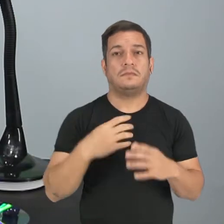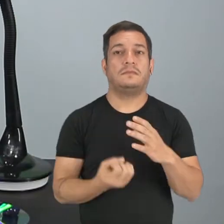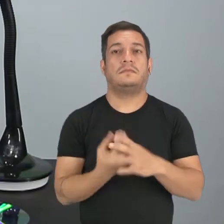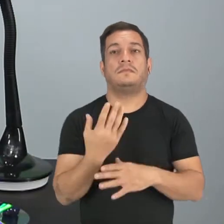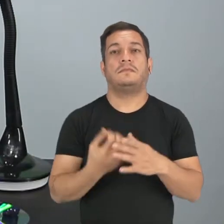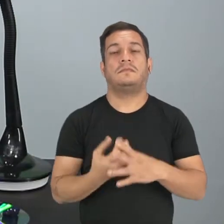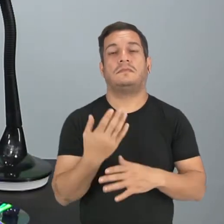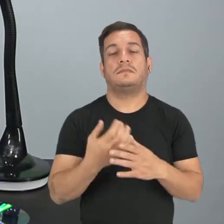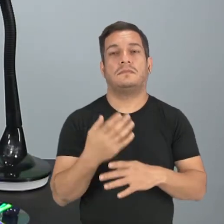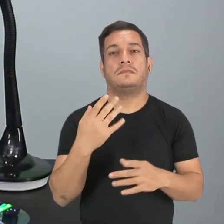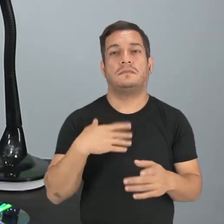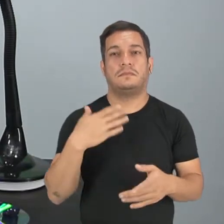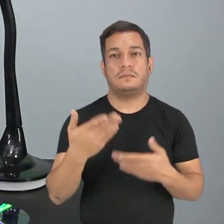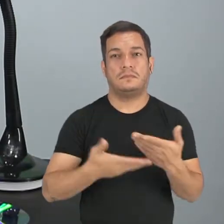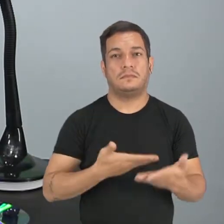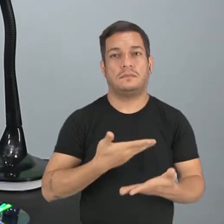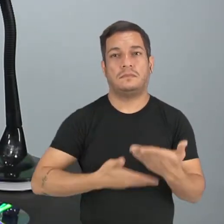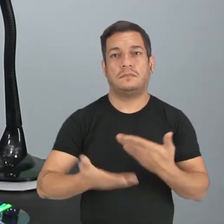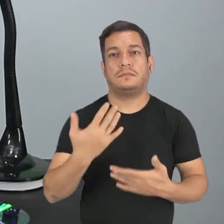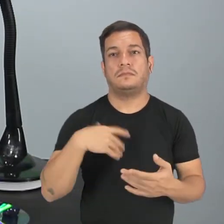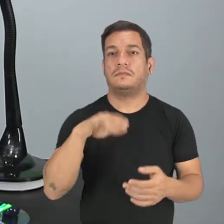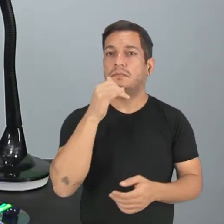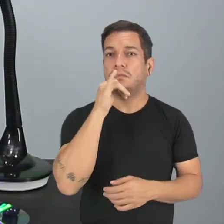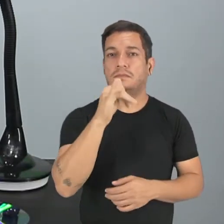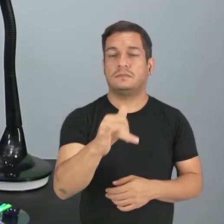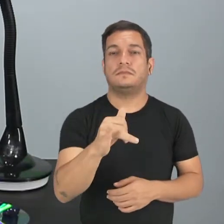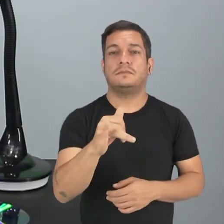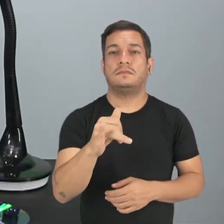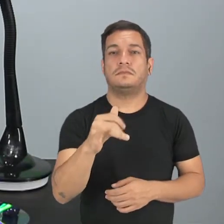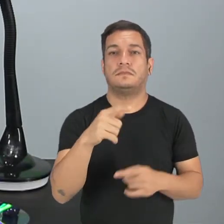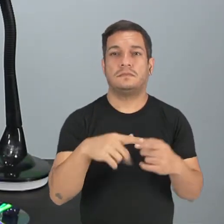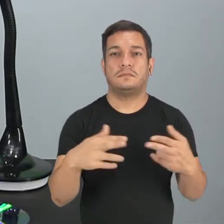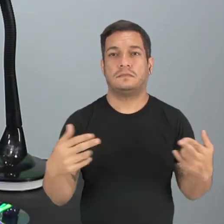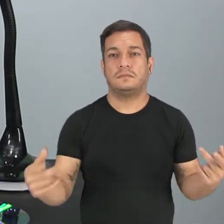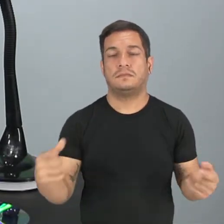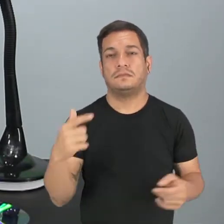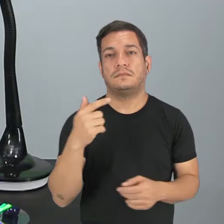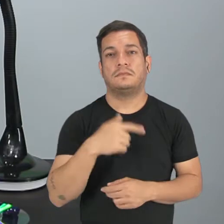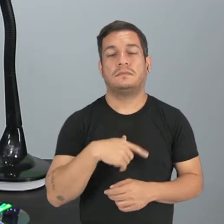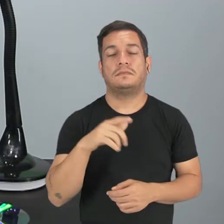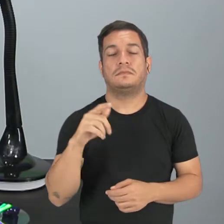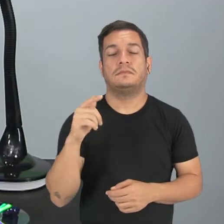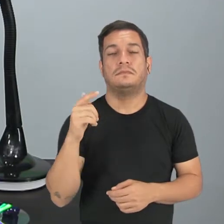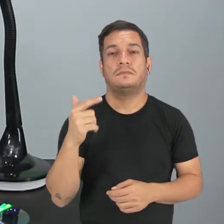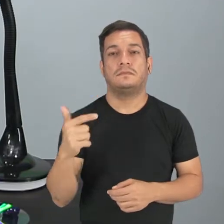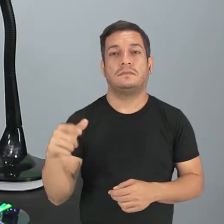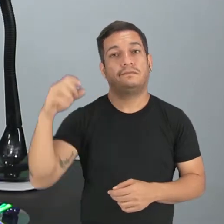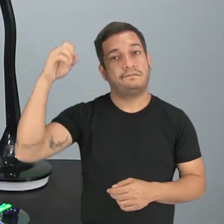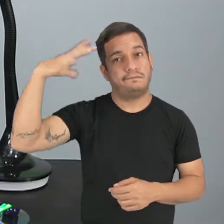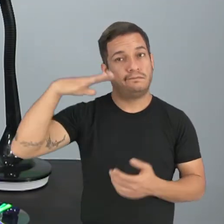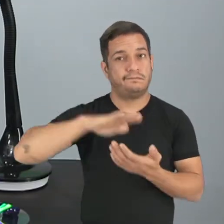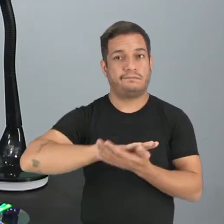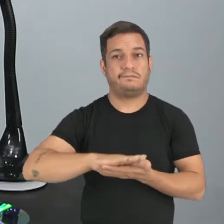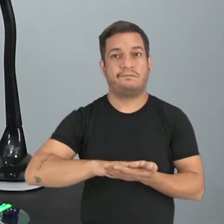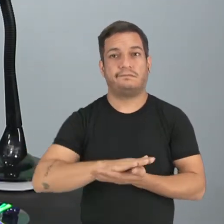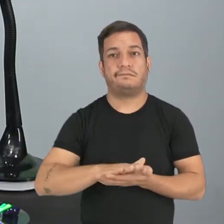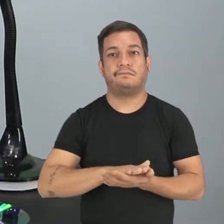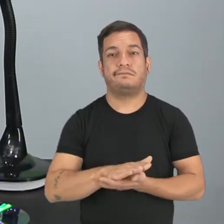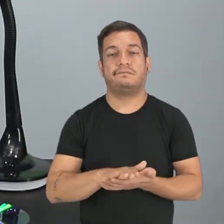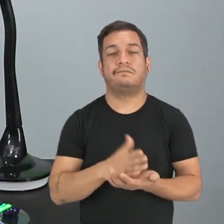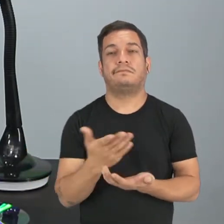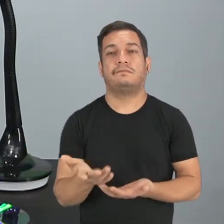que transmitem energia para objetos que não são luminosos, né?